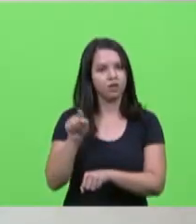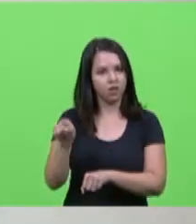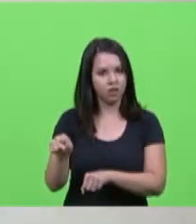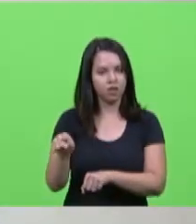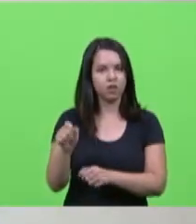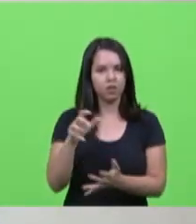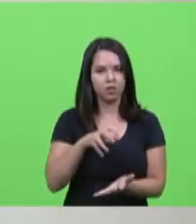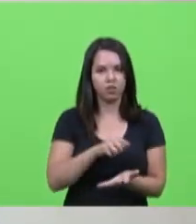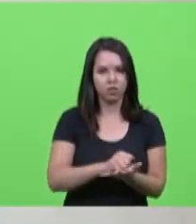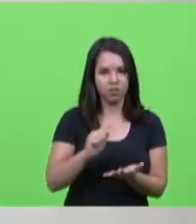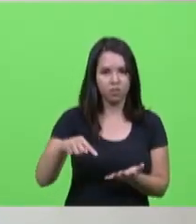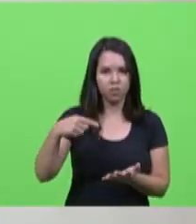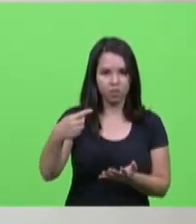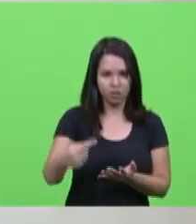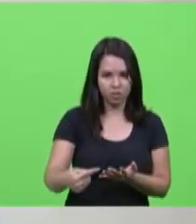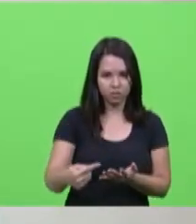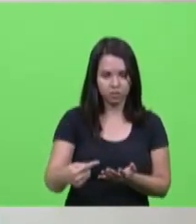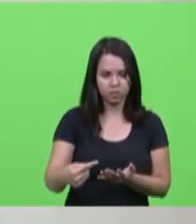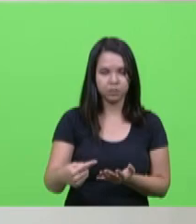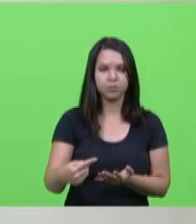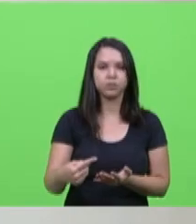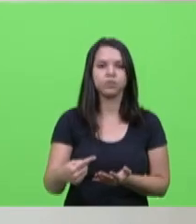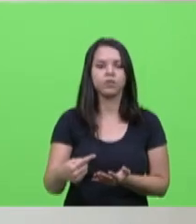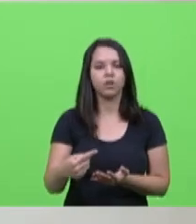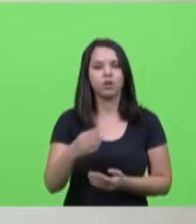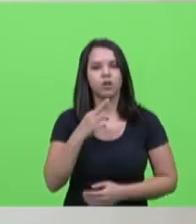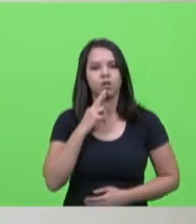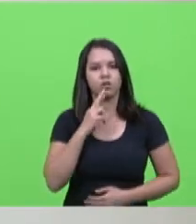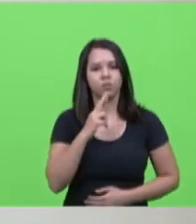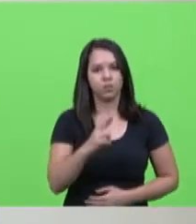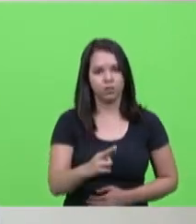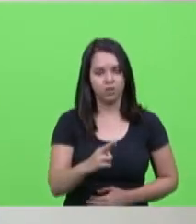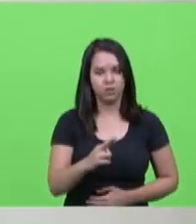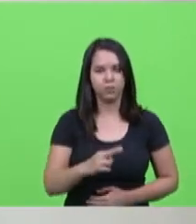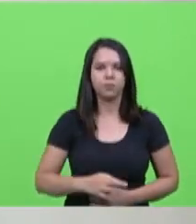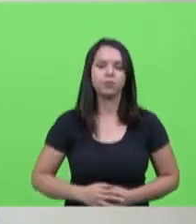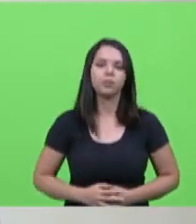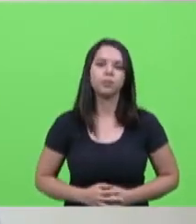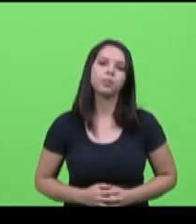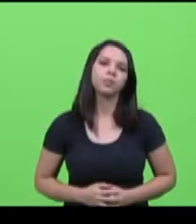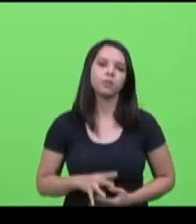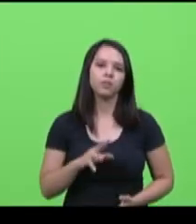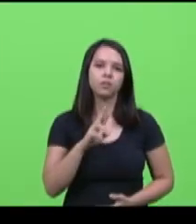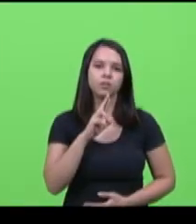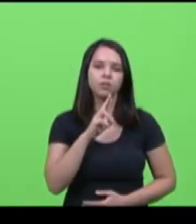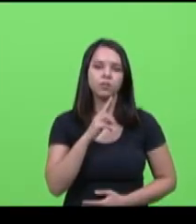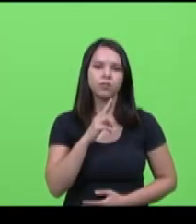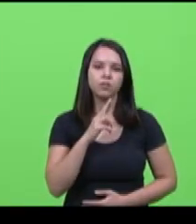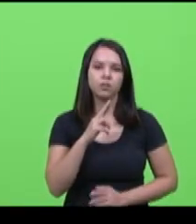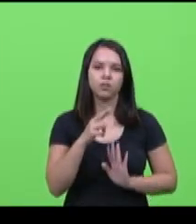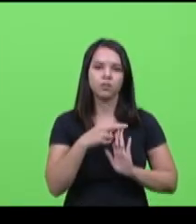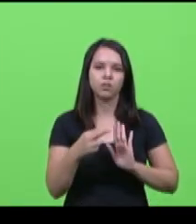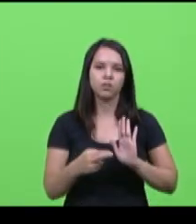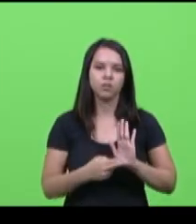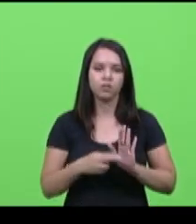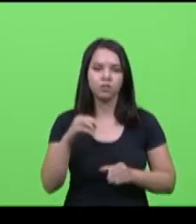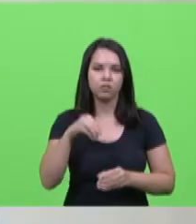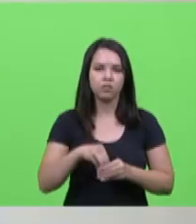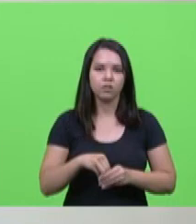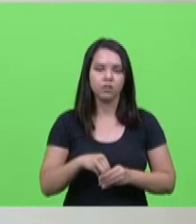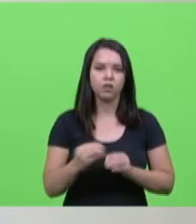eu lhe inscrevo como próximo, vou responder a manifestação do deputado Ivan Nats. O regimento interno da casa prevê que